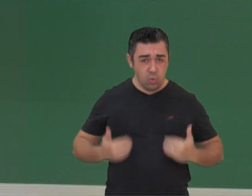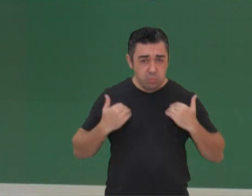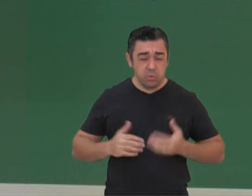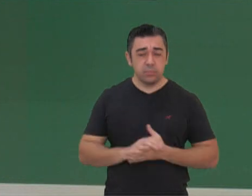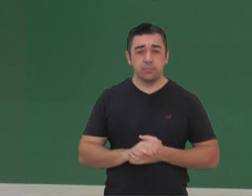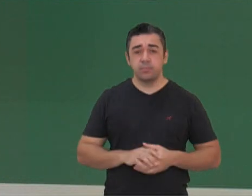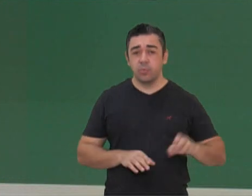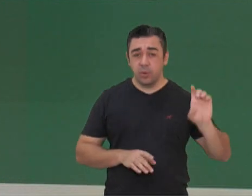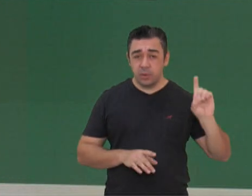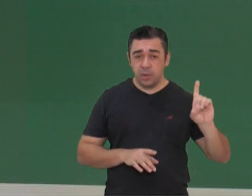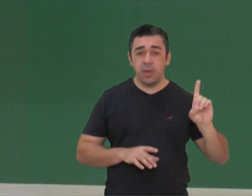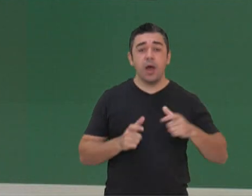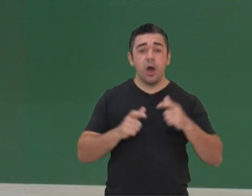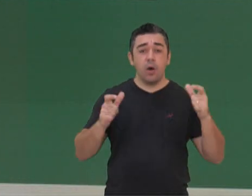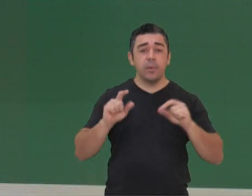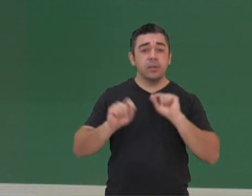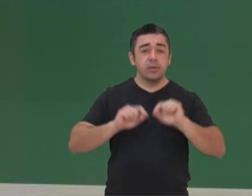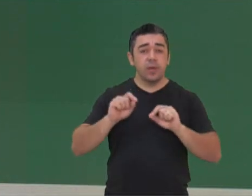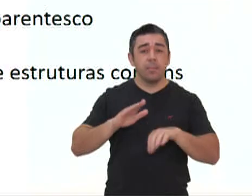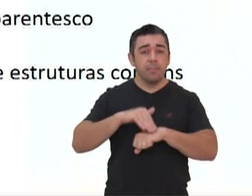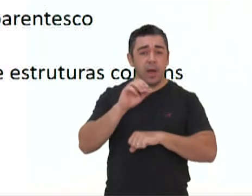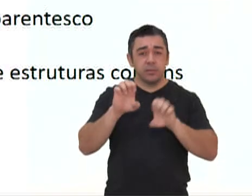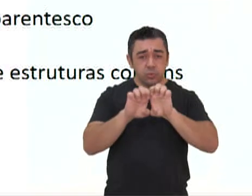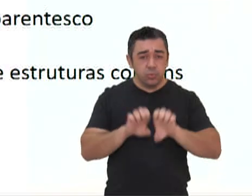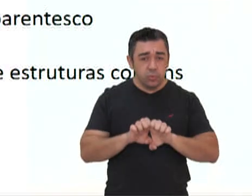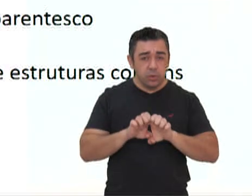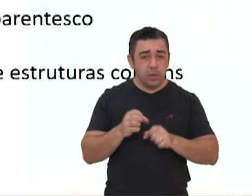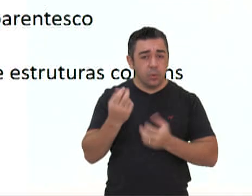D, aumenta o número de estruturas comuns?